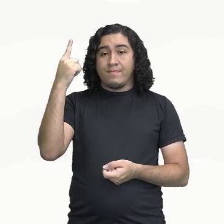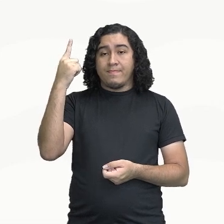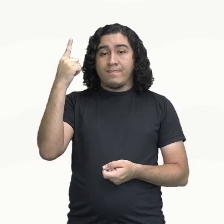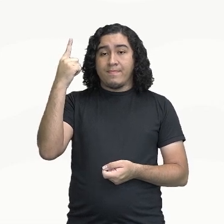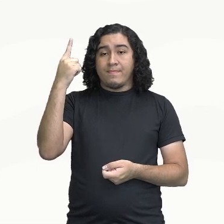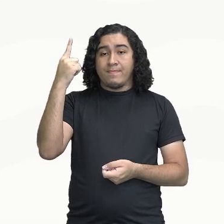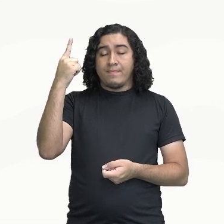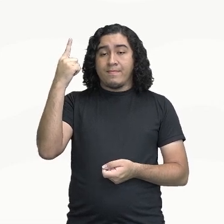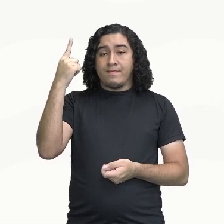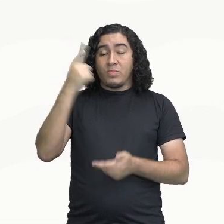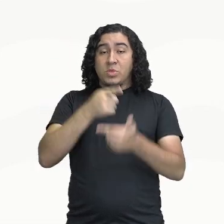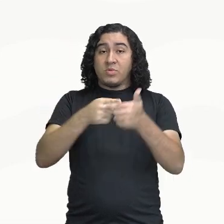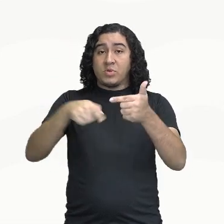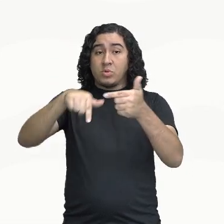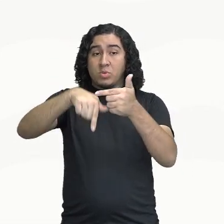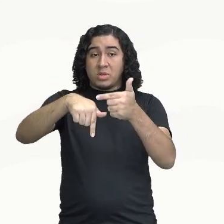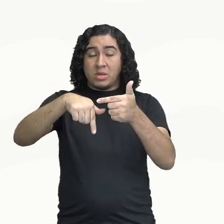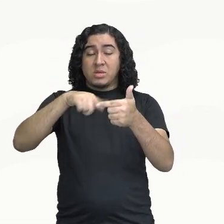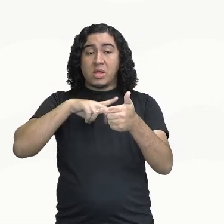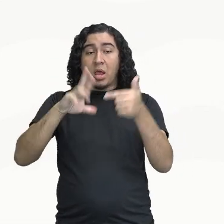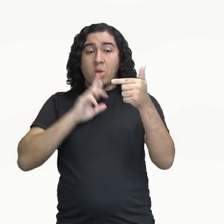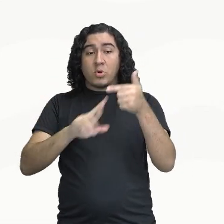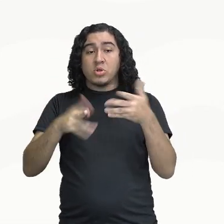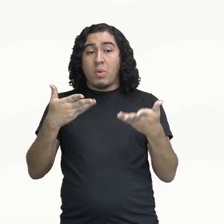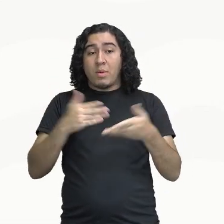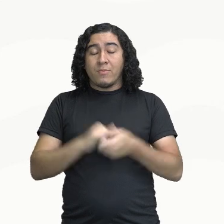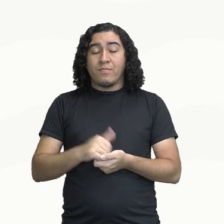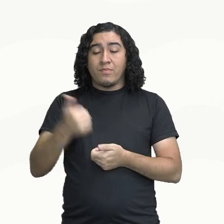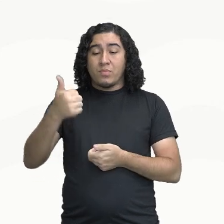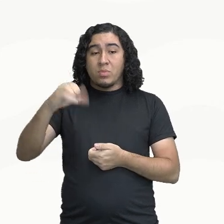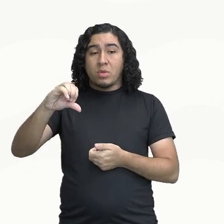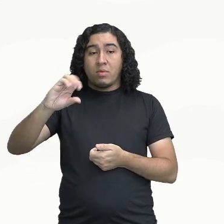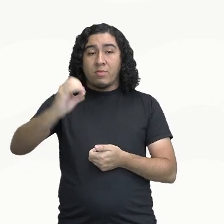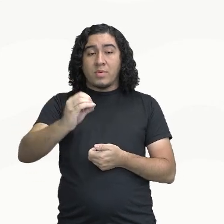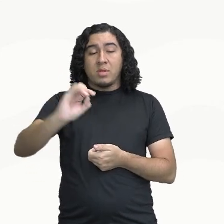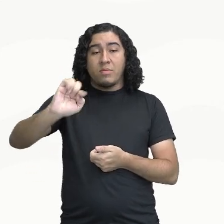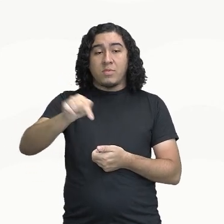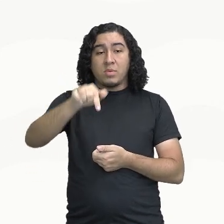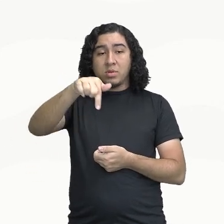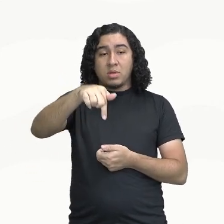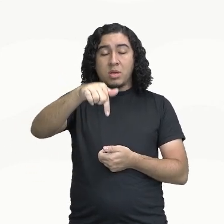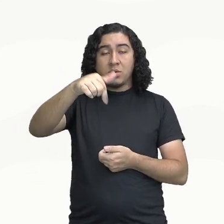1.335 e dividido por 7 a gente tem o quê?